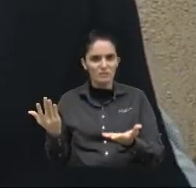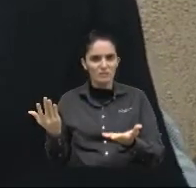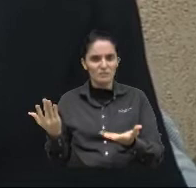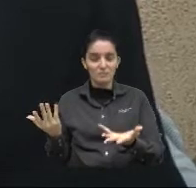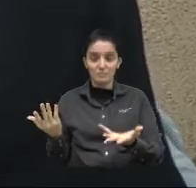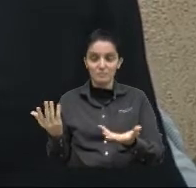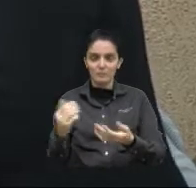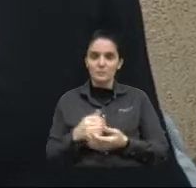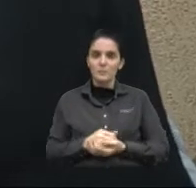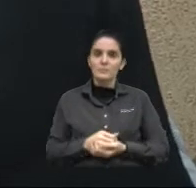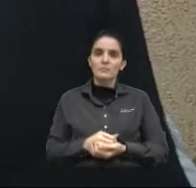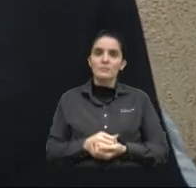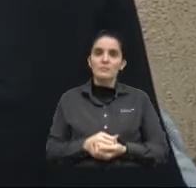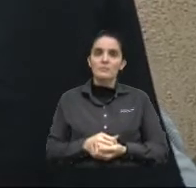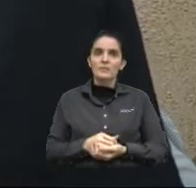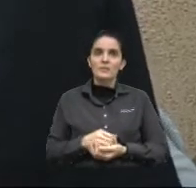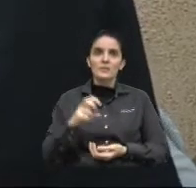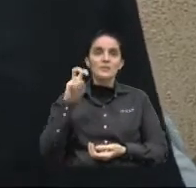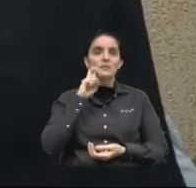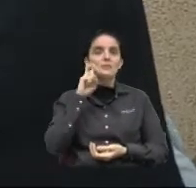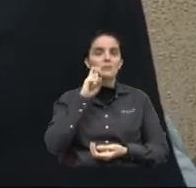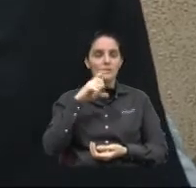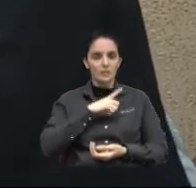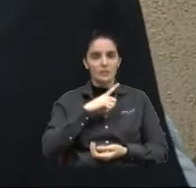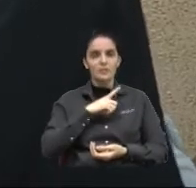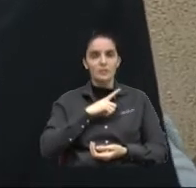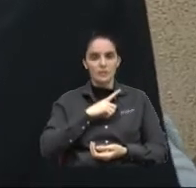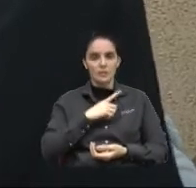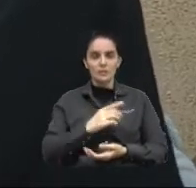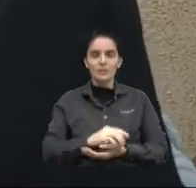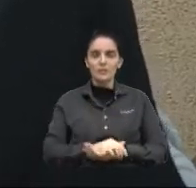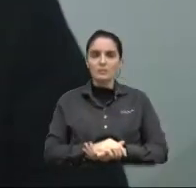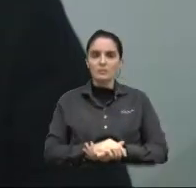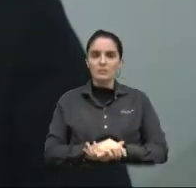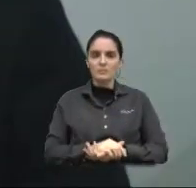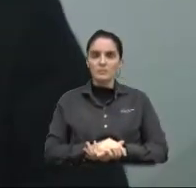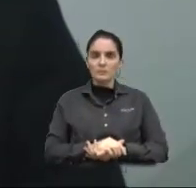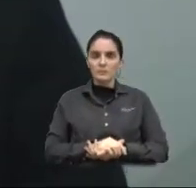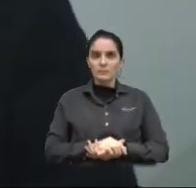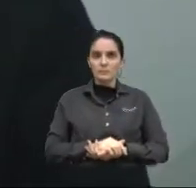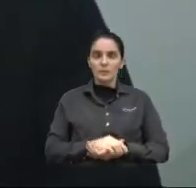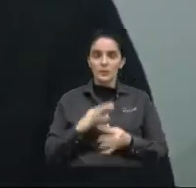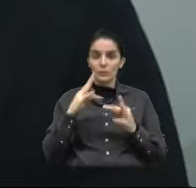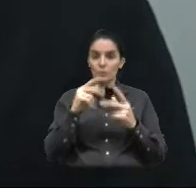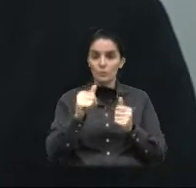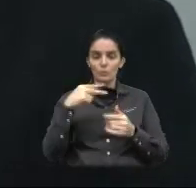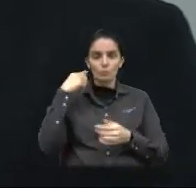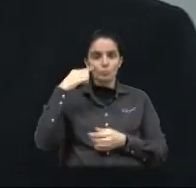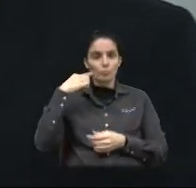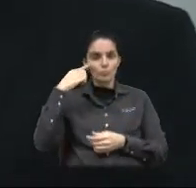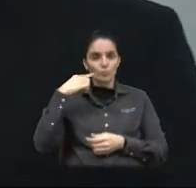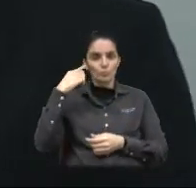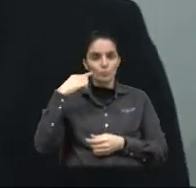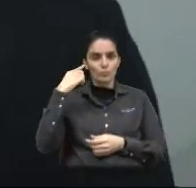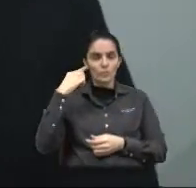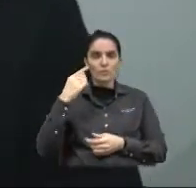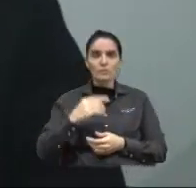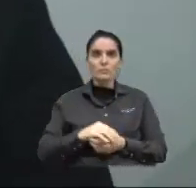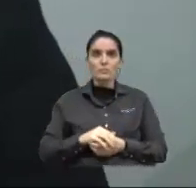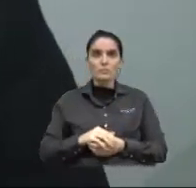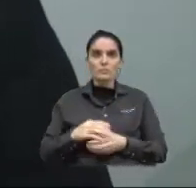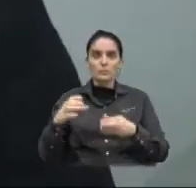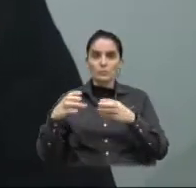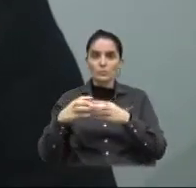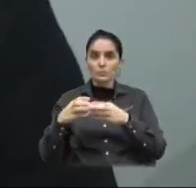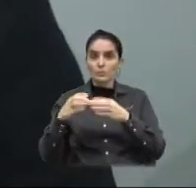na quinta feira na assembléia legislativa até quarta ou quinta com todos os deputados que são contra que são principalmente da bancada da